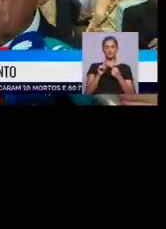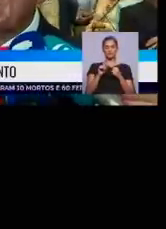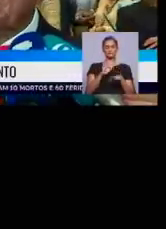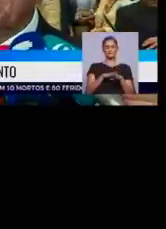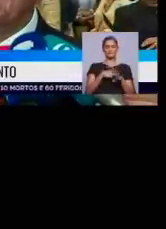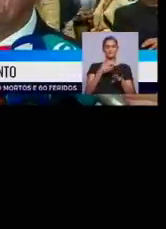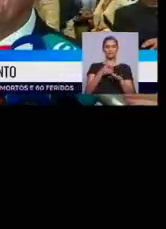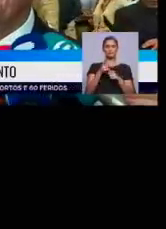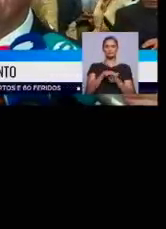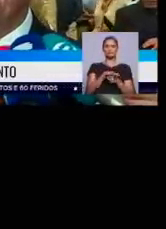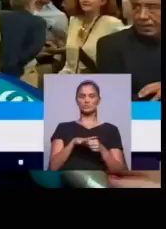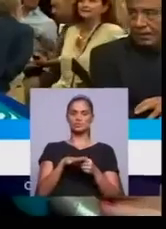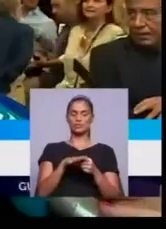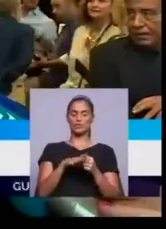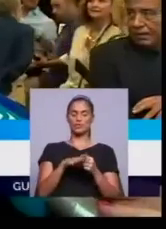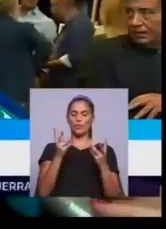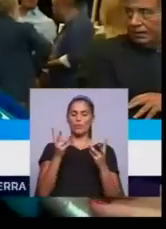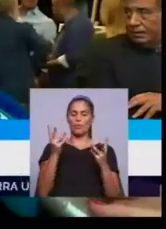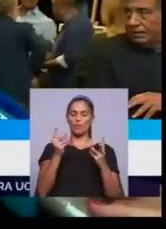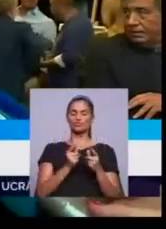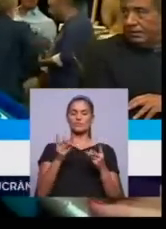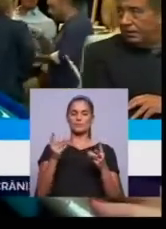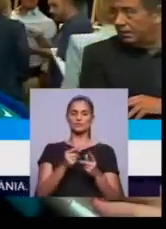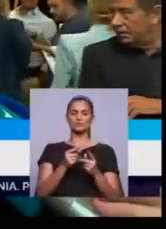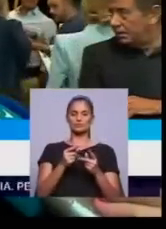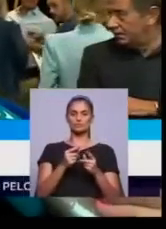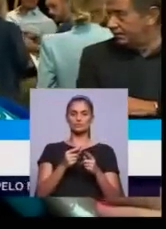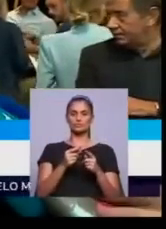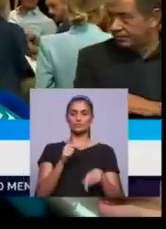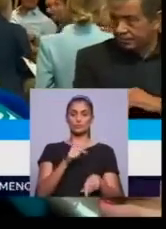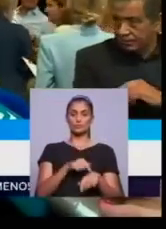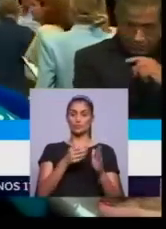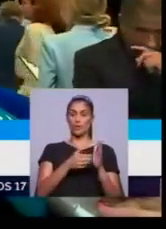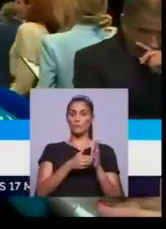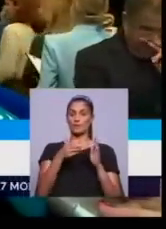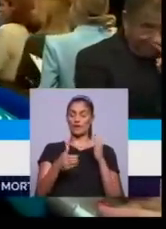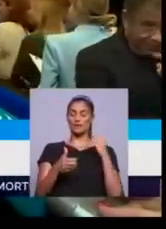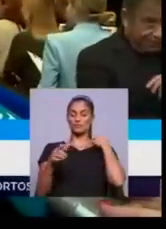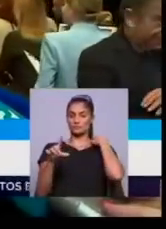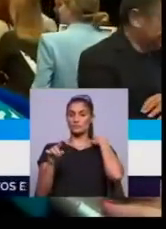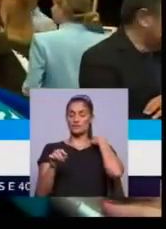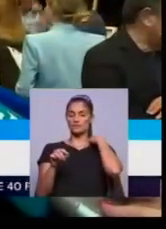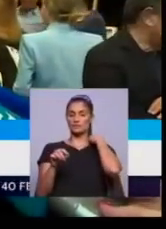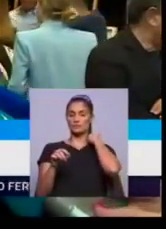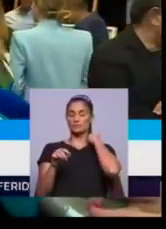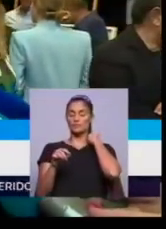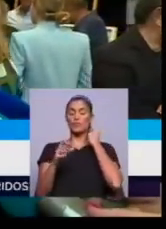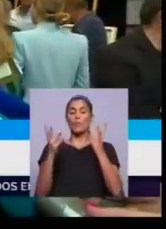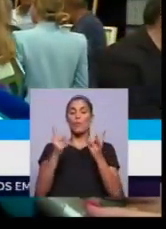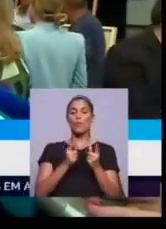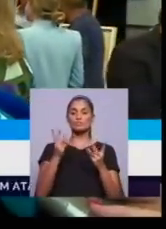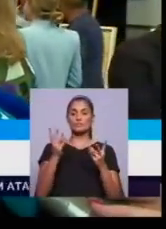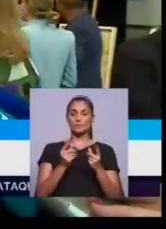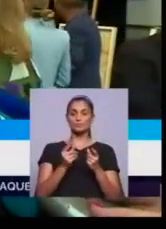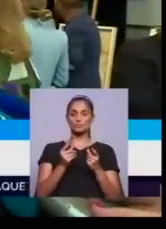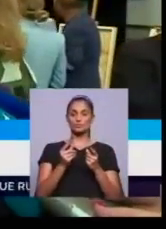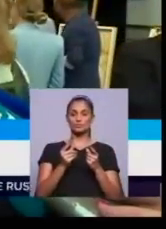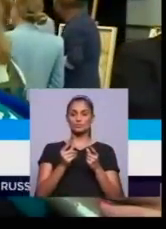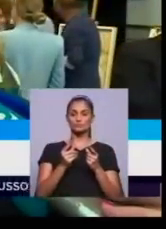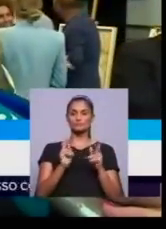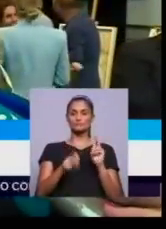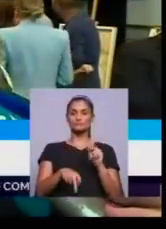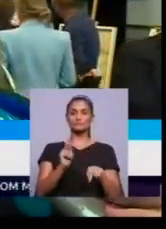que é um orçamento num tempo difícil é um orçamento com muitas